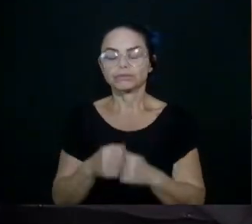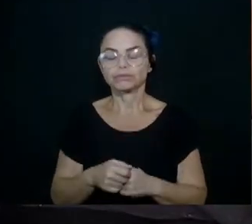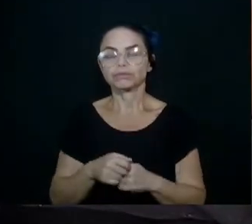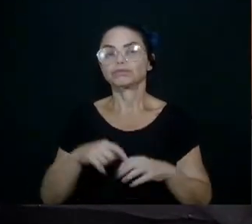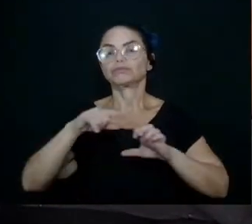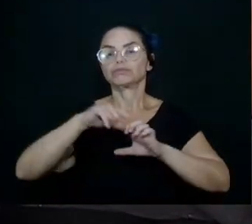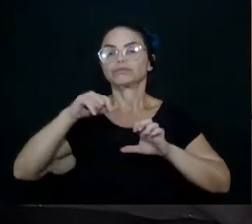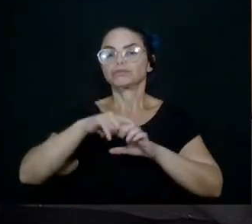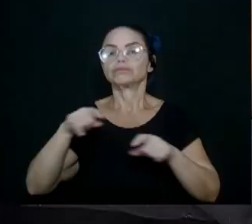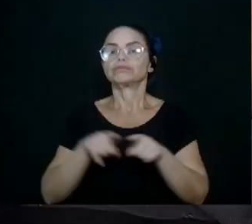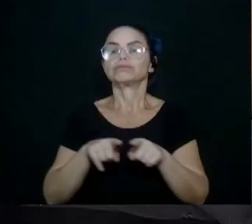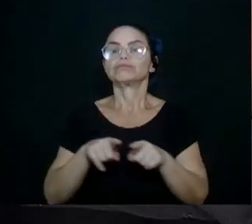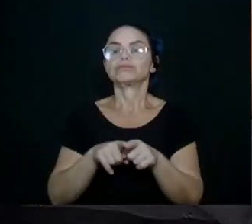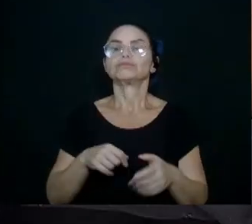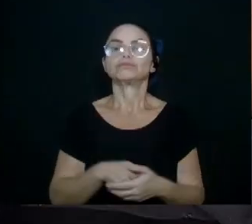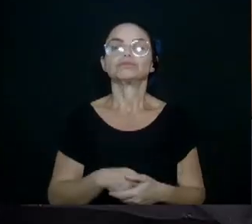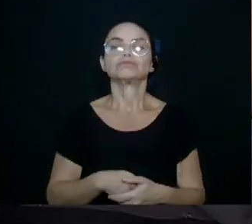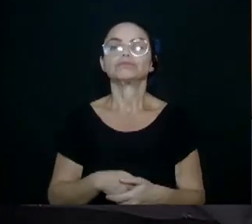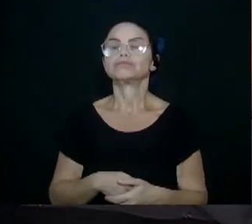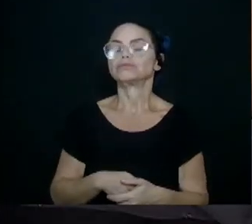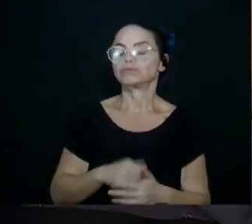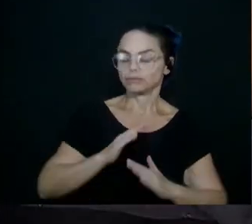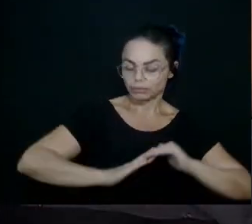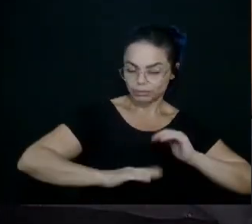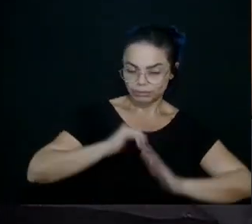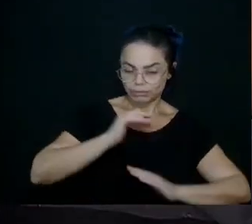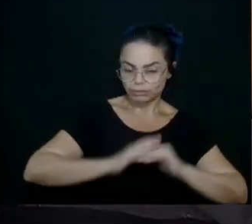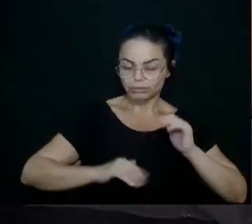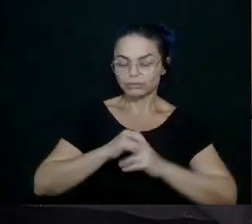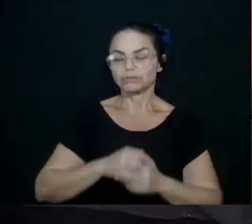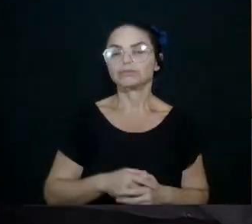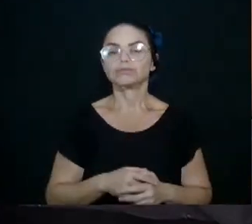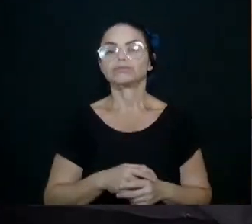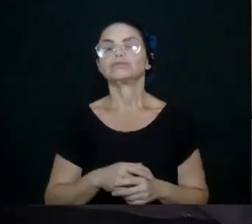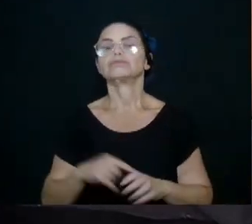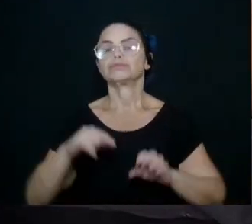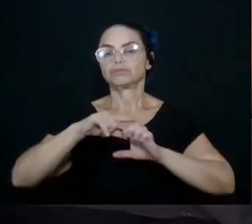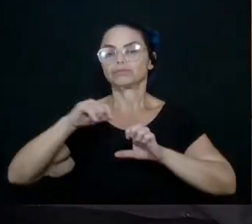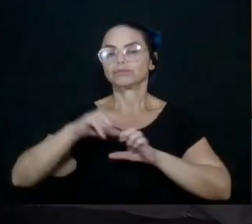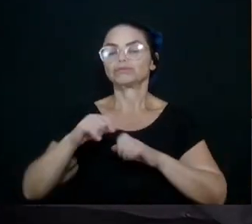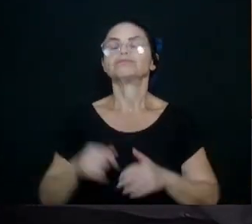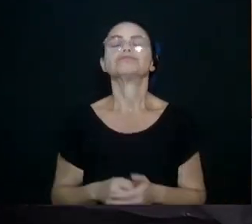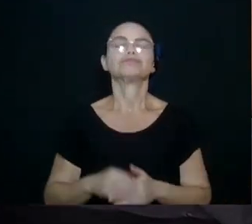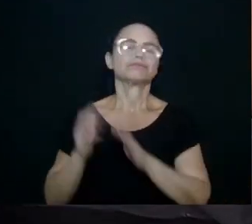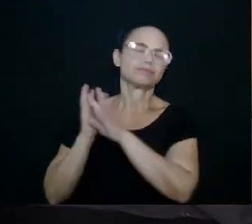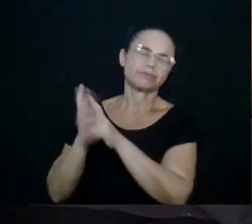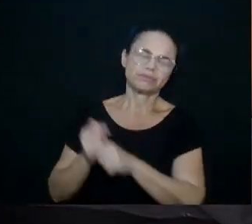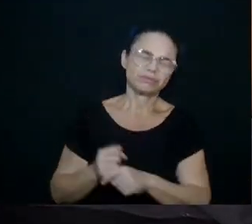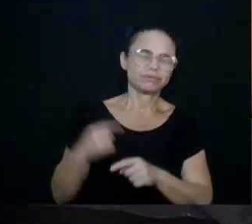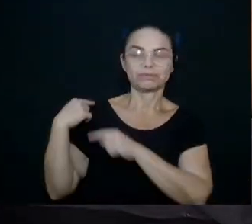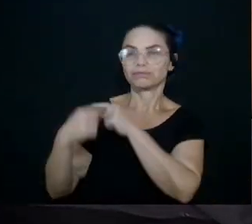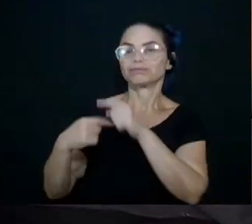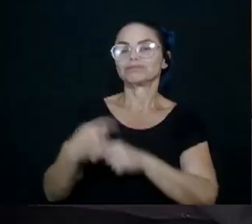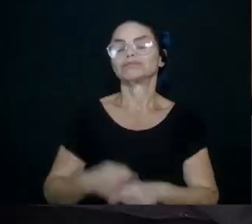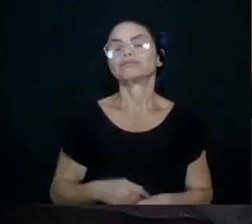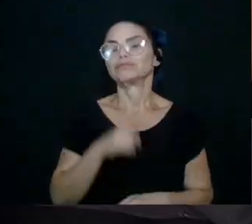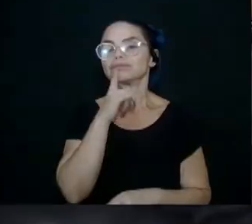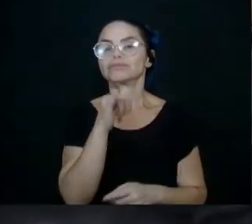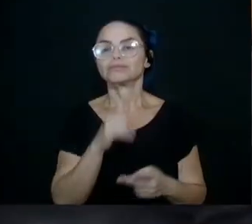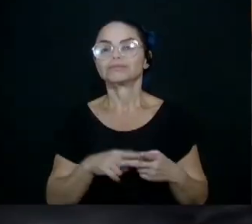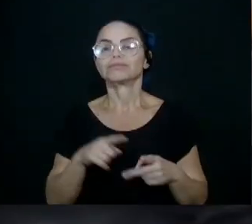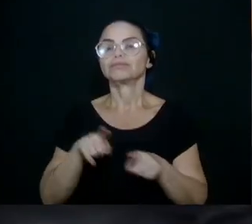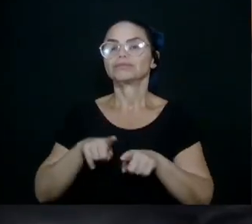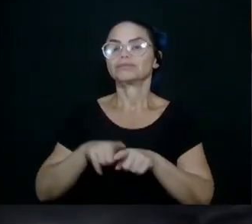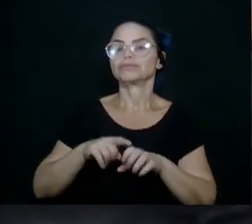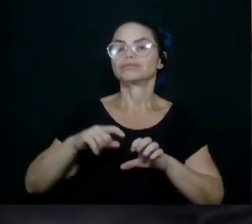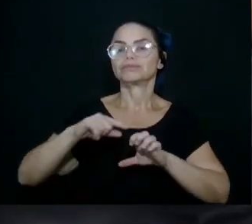Então, quer dizer, tanto a profissão quanto a veia empreendedora vem de família. Vem de família. Meu pai foi microempreendedor também, então a